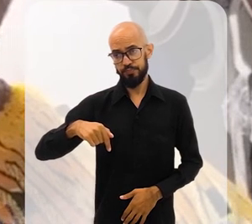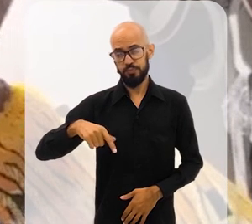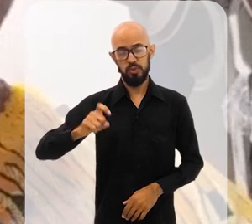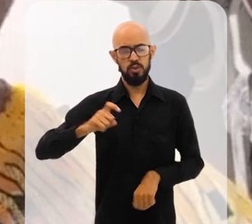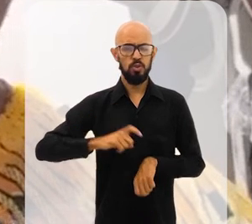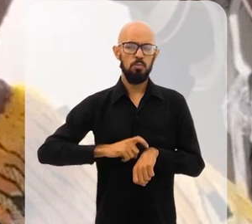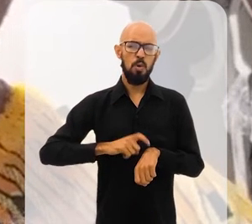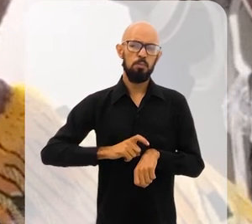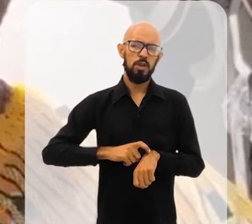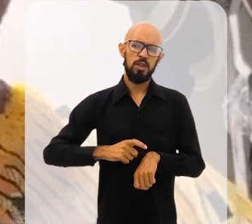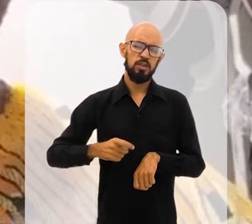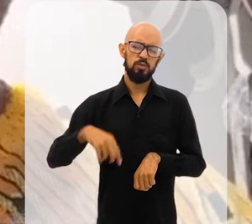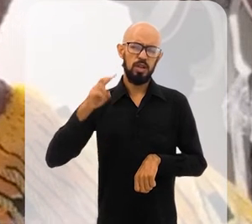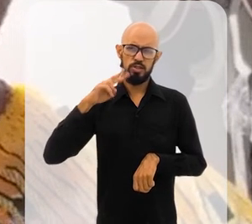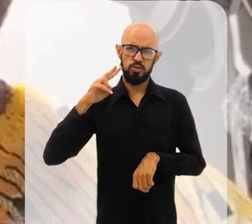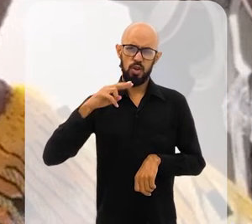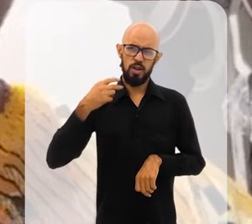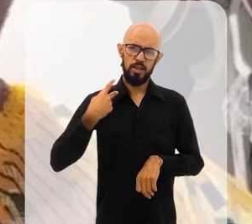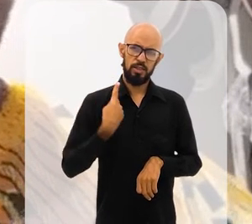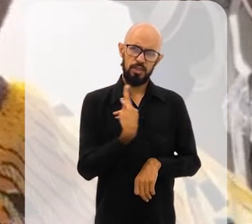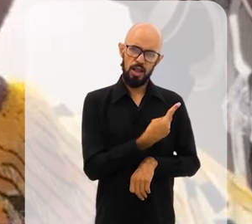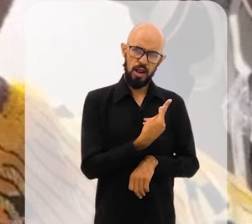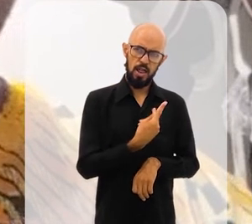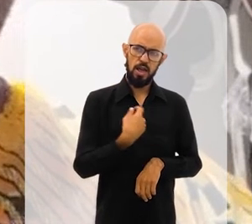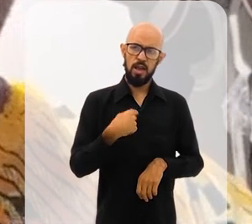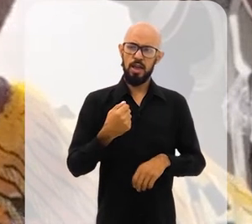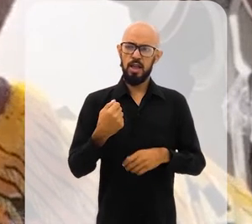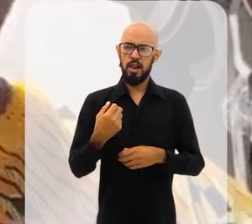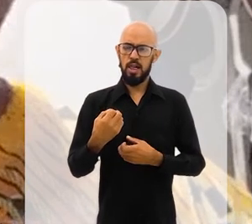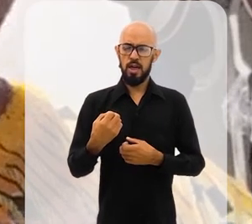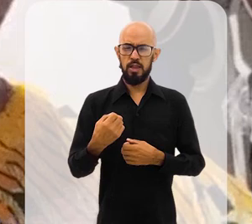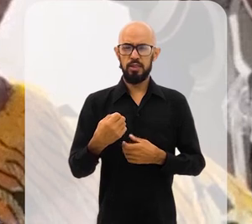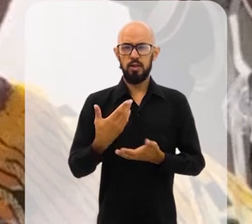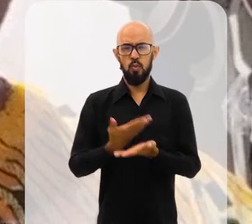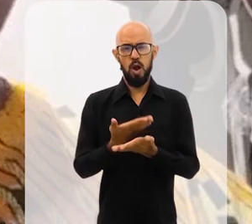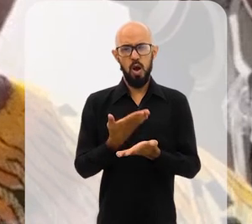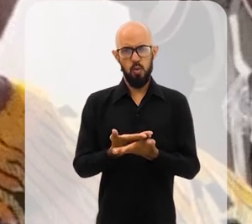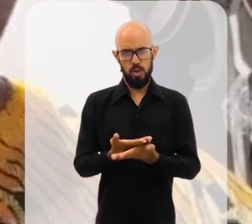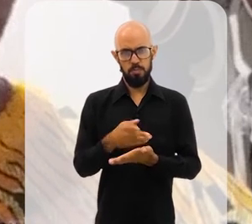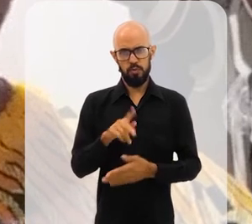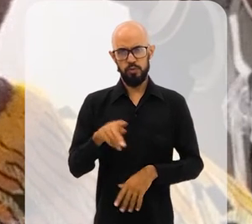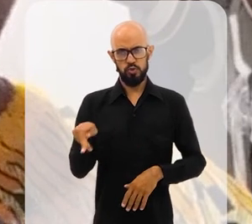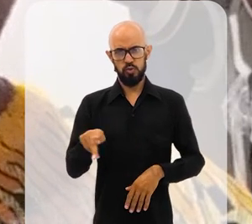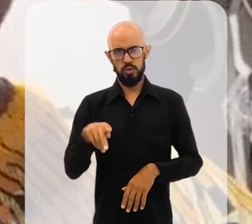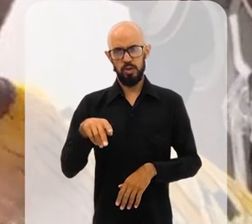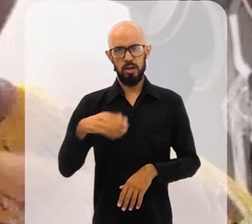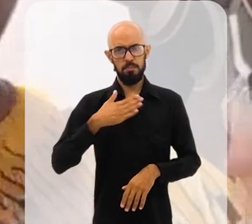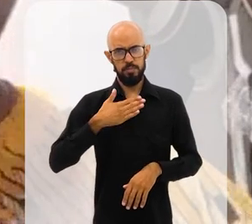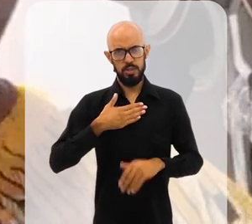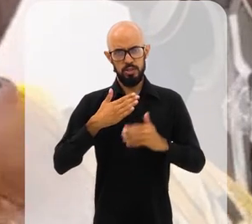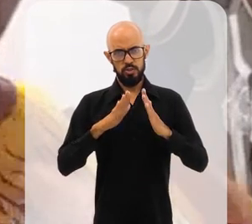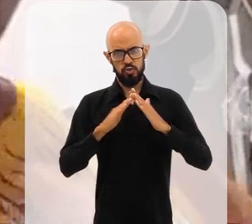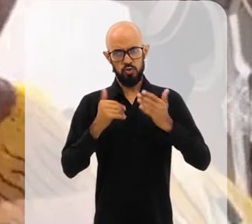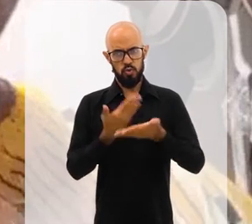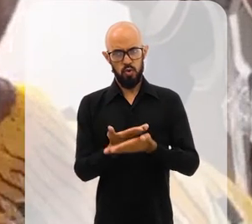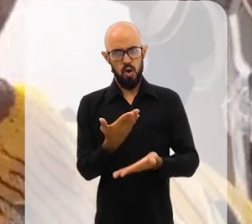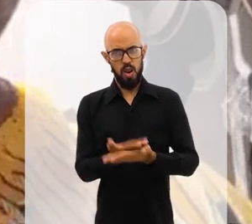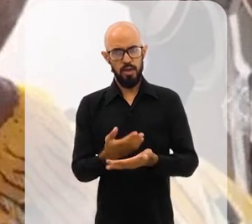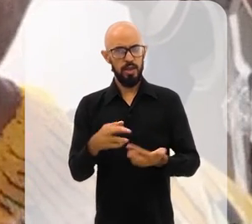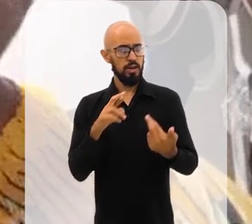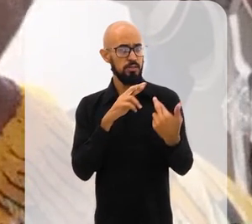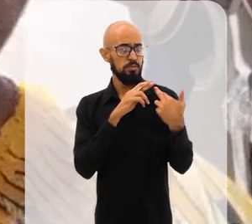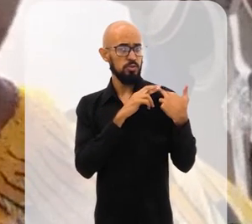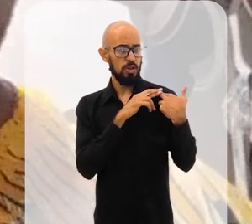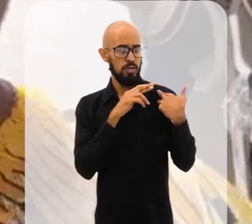que, num determinado momento da história dela, ela deu aula no Manuel Pereira e, quando dava aula, era responsável pelas